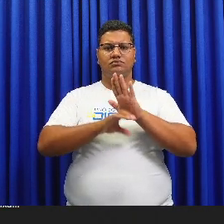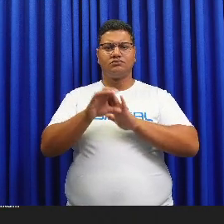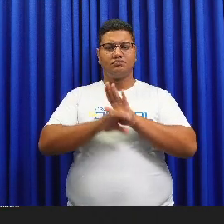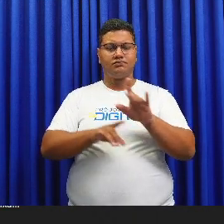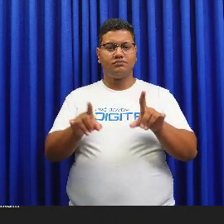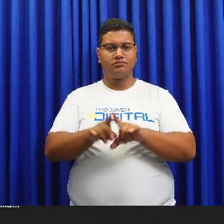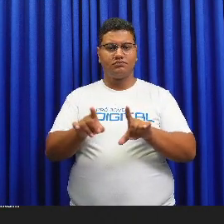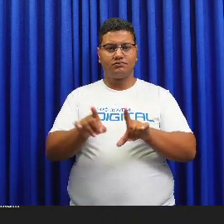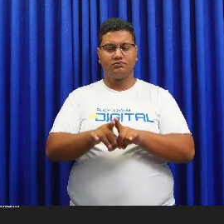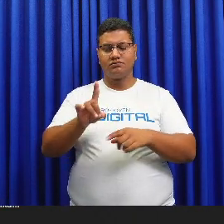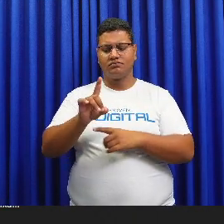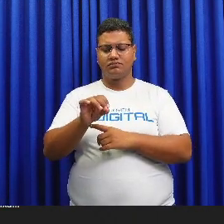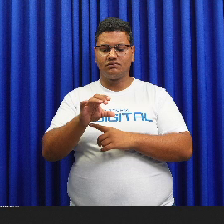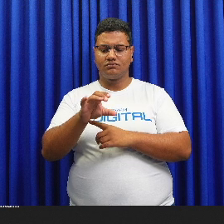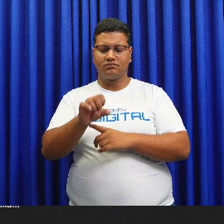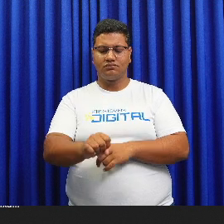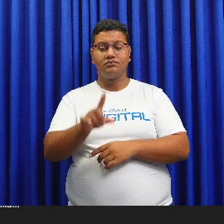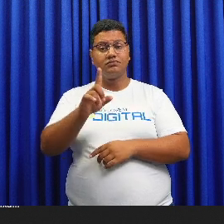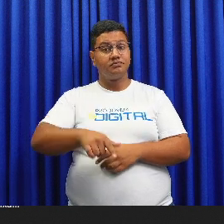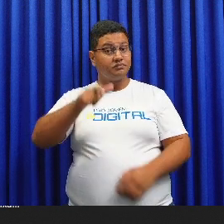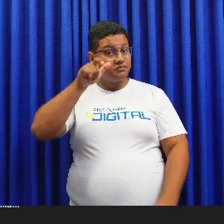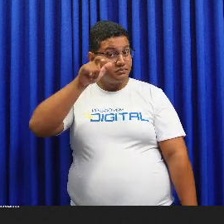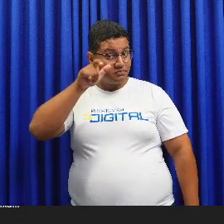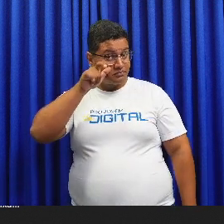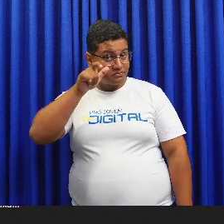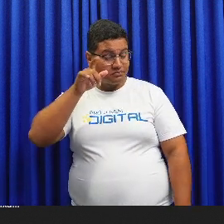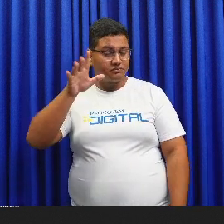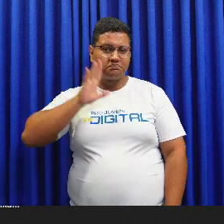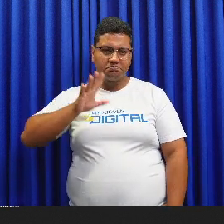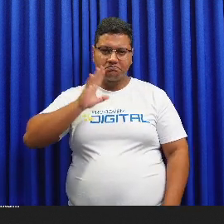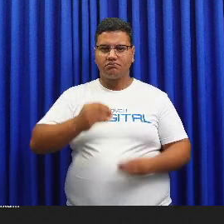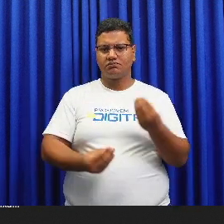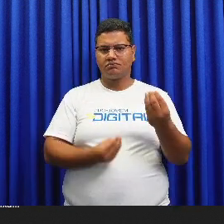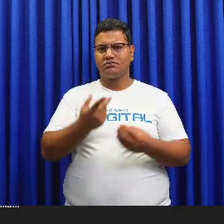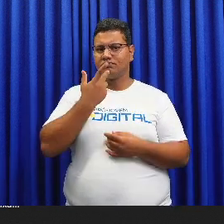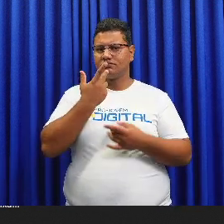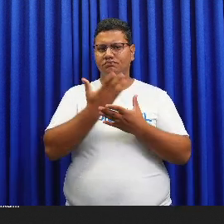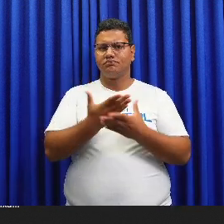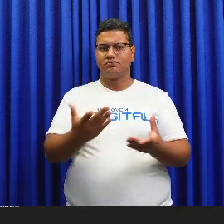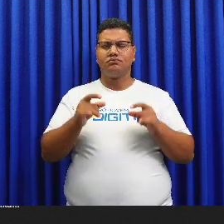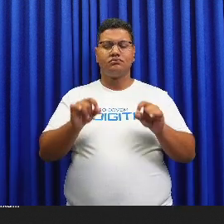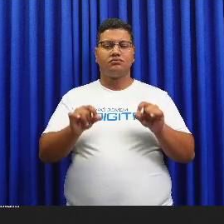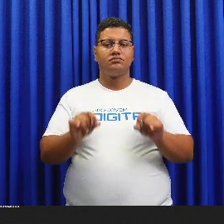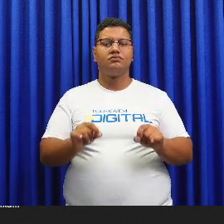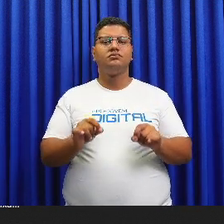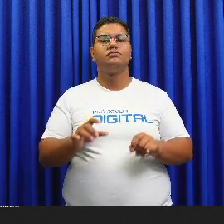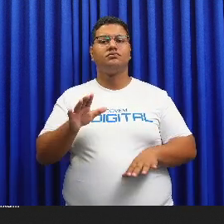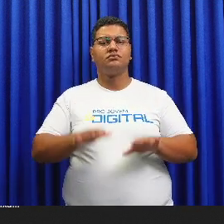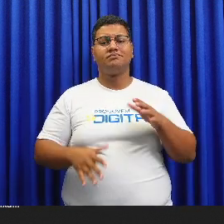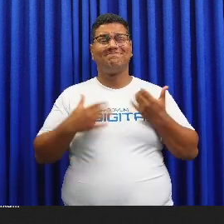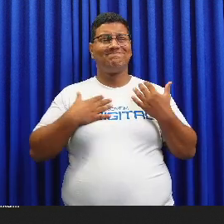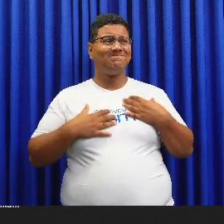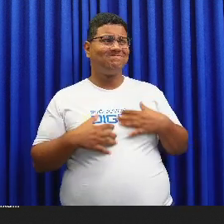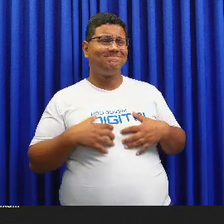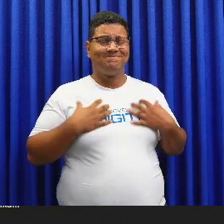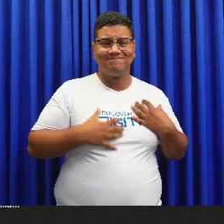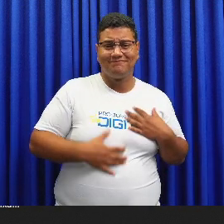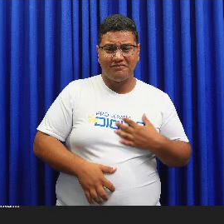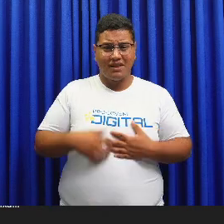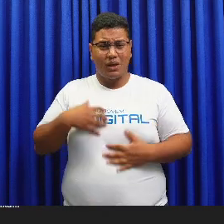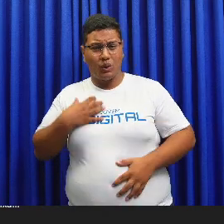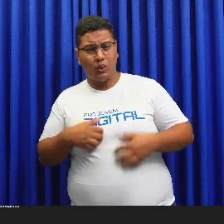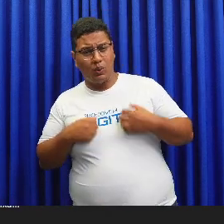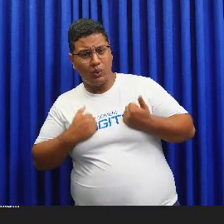no Google Docs. Isso aí é um fato curioso, galera, que é quase que de brother que eu tô te dando esse fato. Porque às vezes você fica receoso de mostrar o seu currículo porque você não